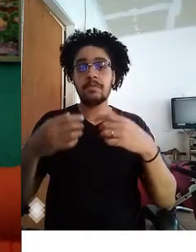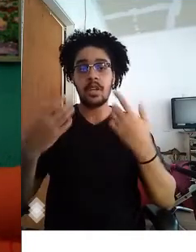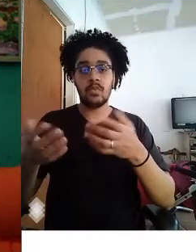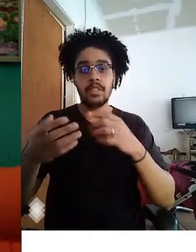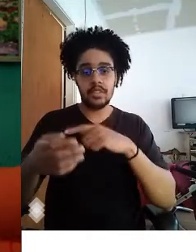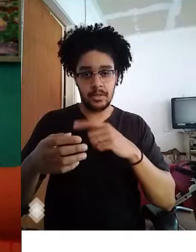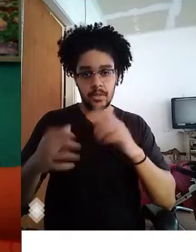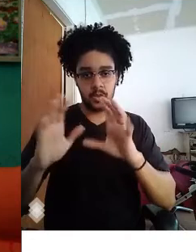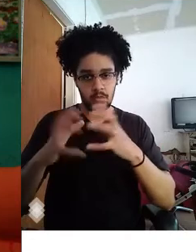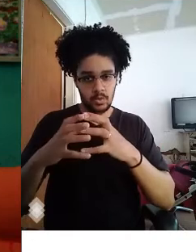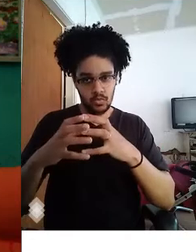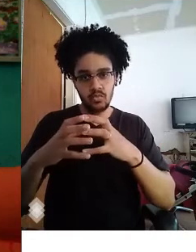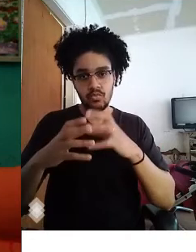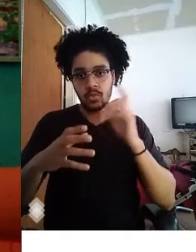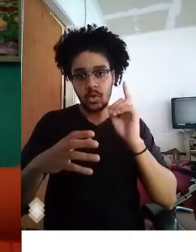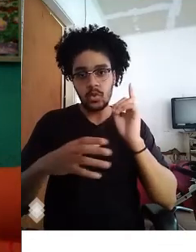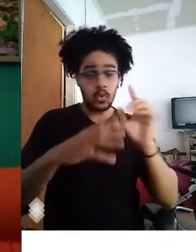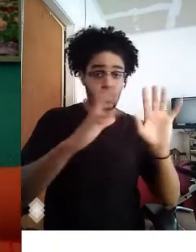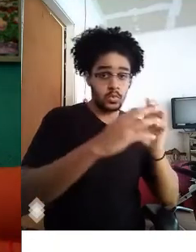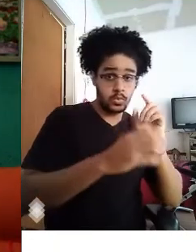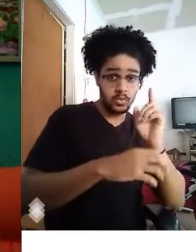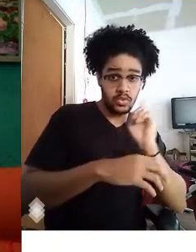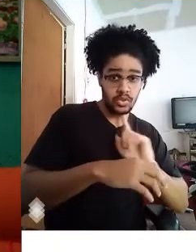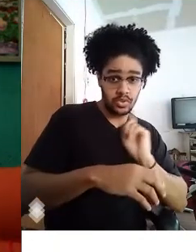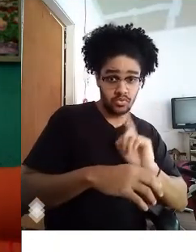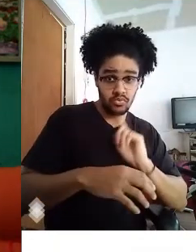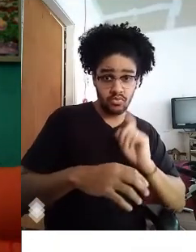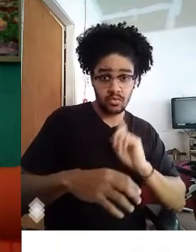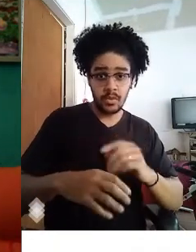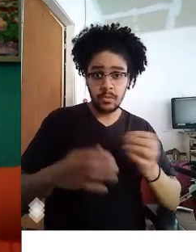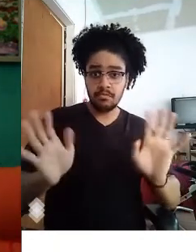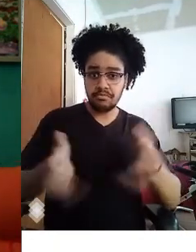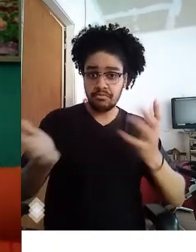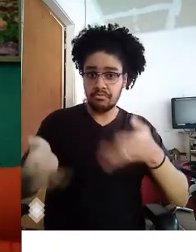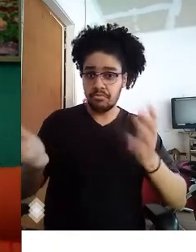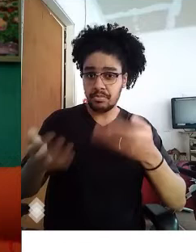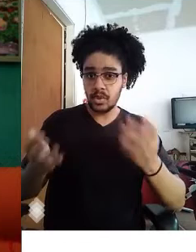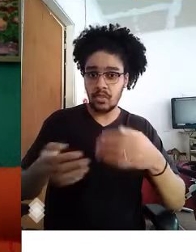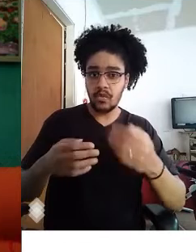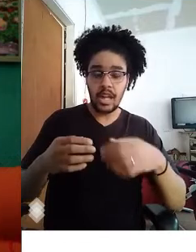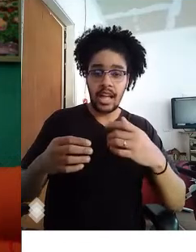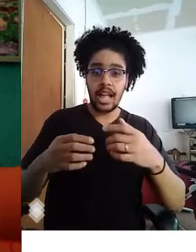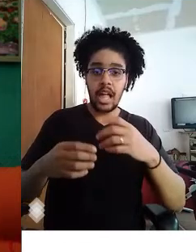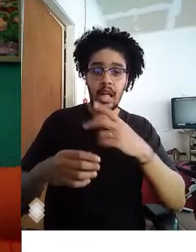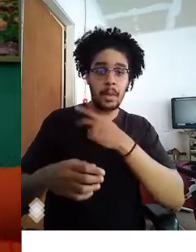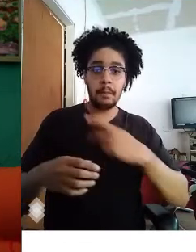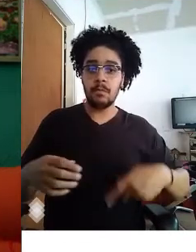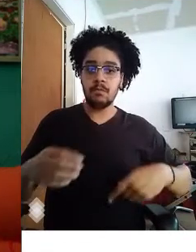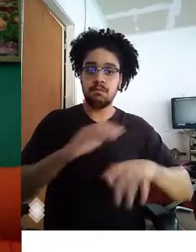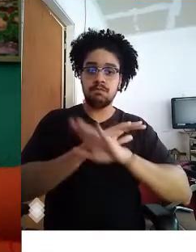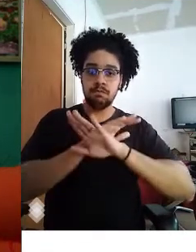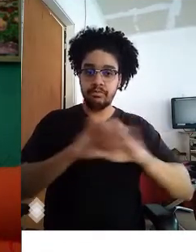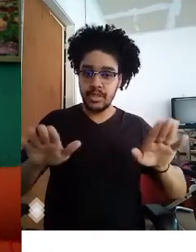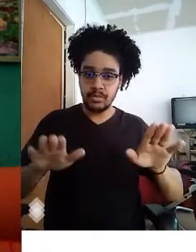Unidos. O Departamento de Justiça norte-americano promoveu, incentivou o impeachment da presidenta